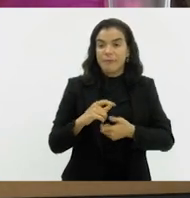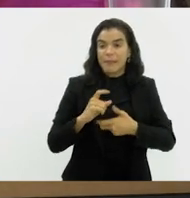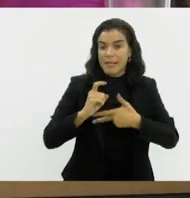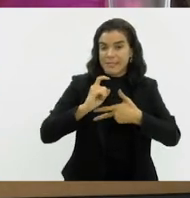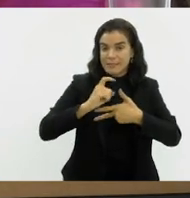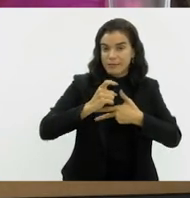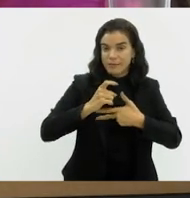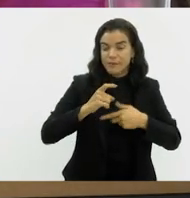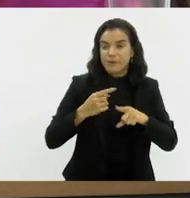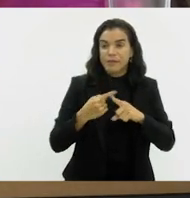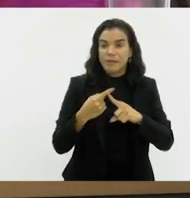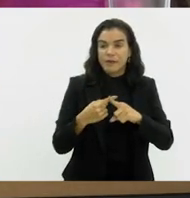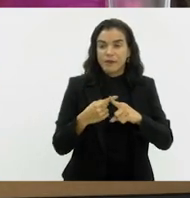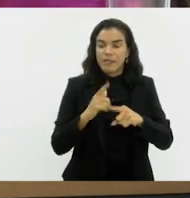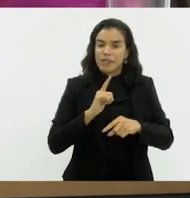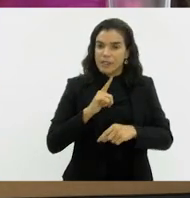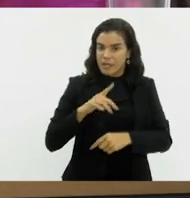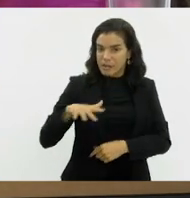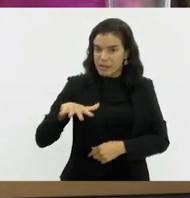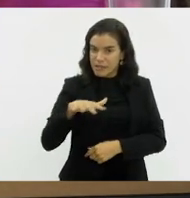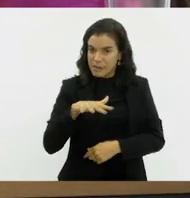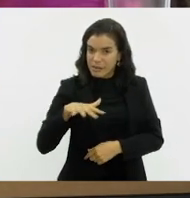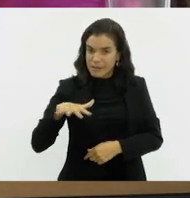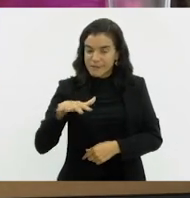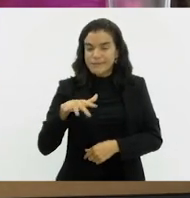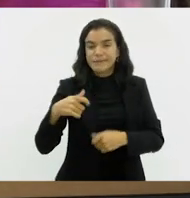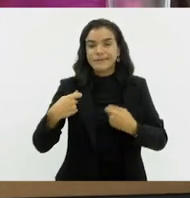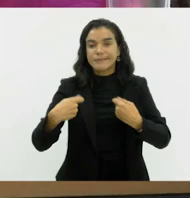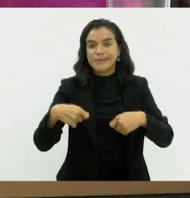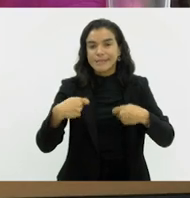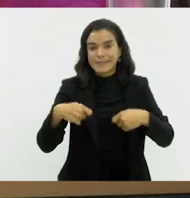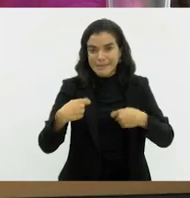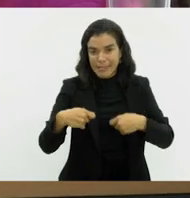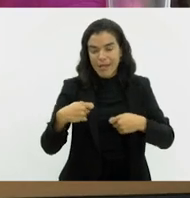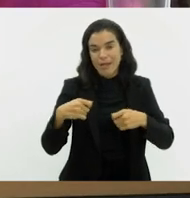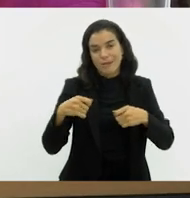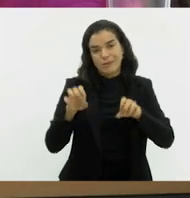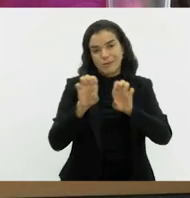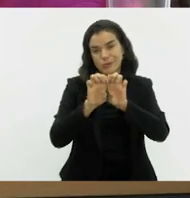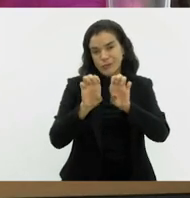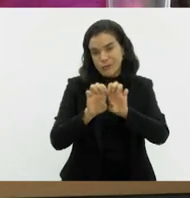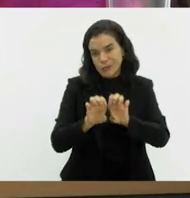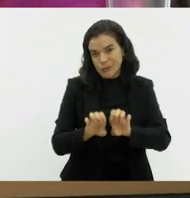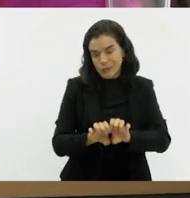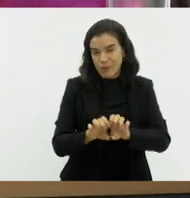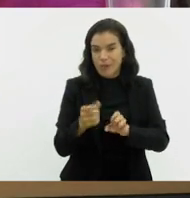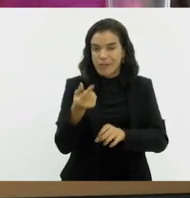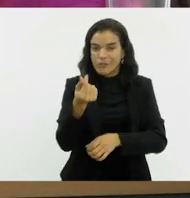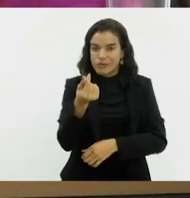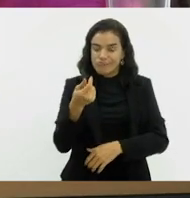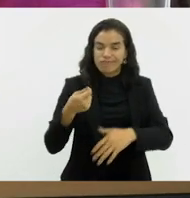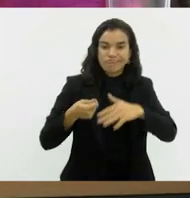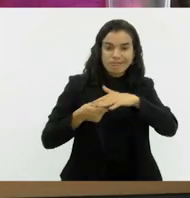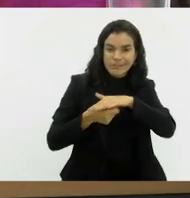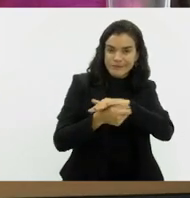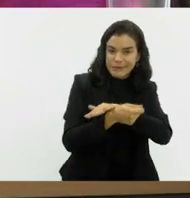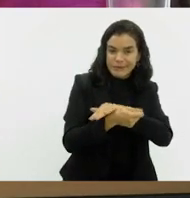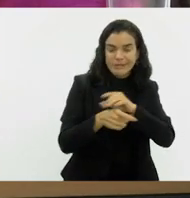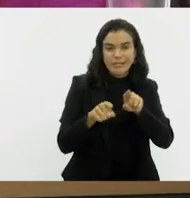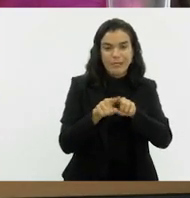tinham situações em que iam depender da parte estrutural de investimento.